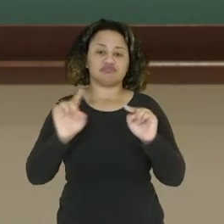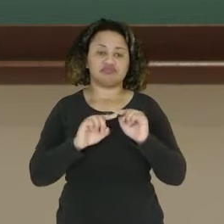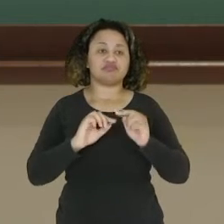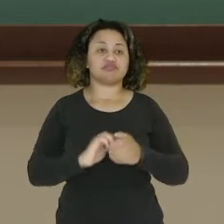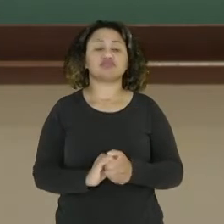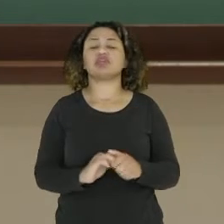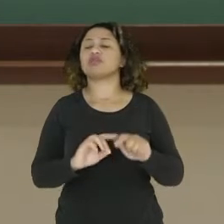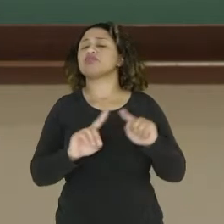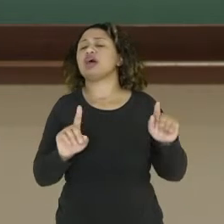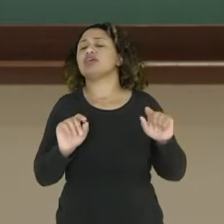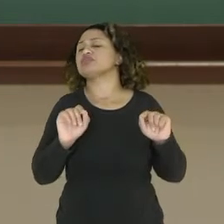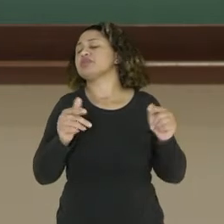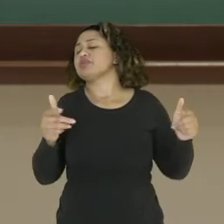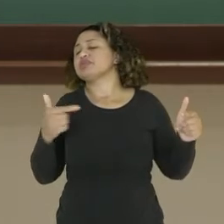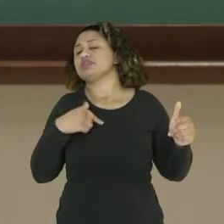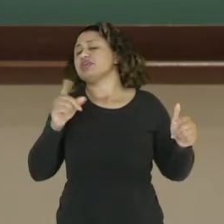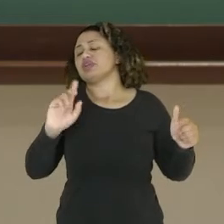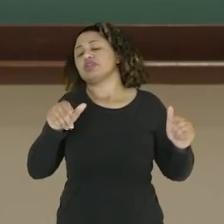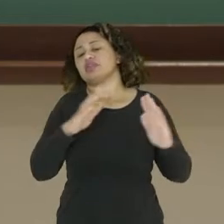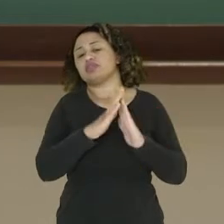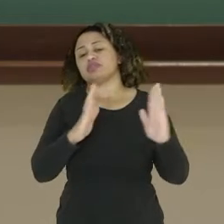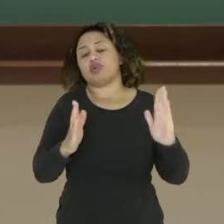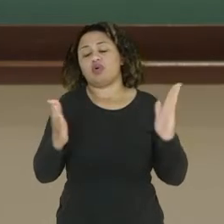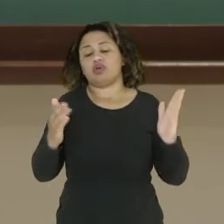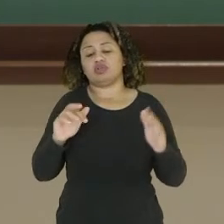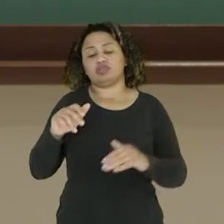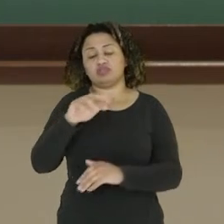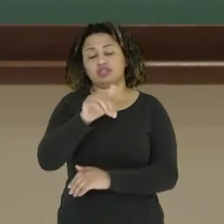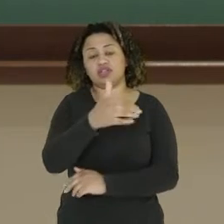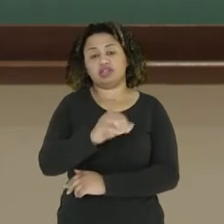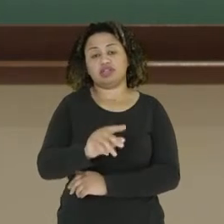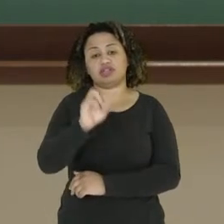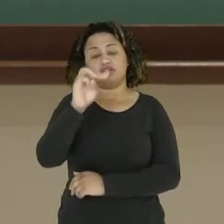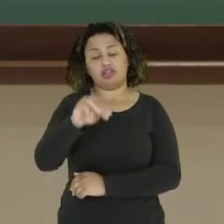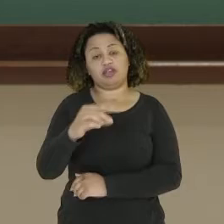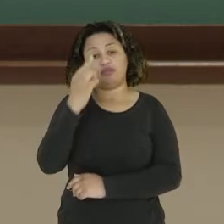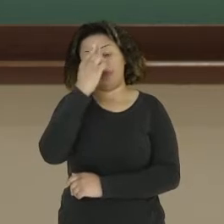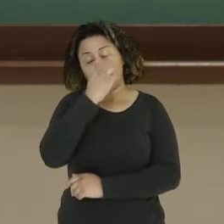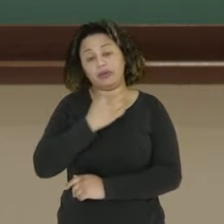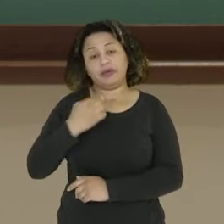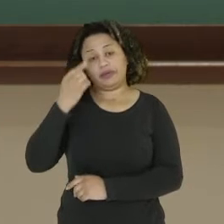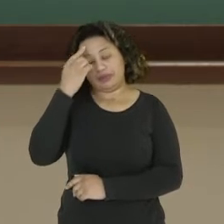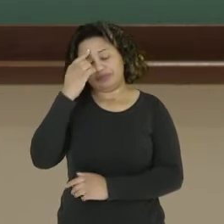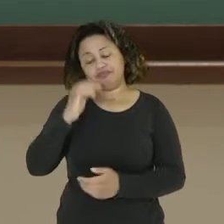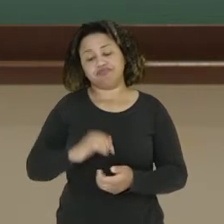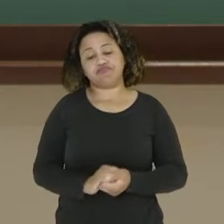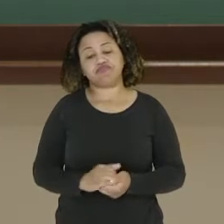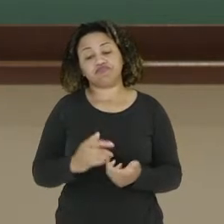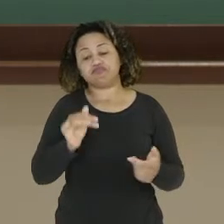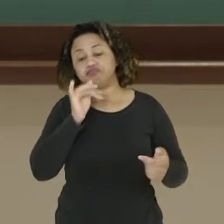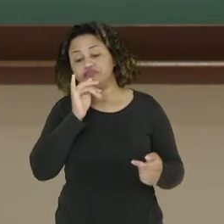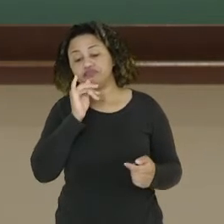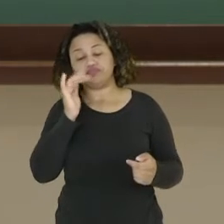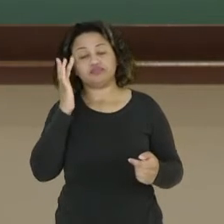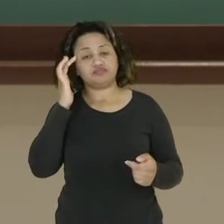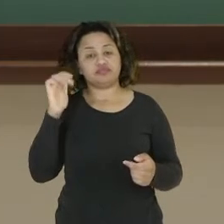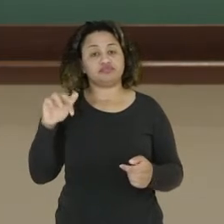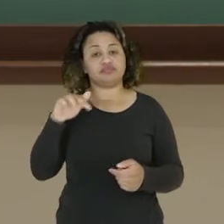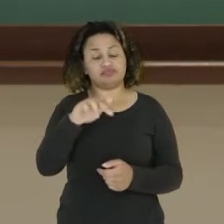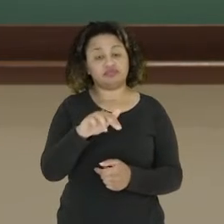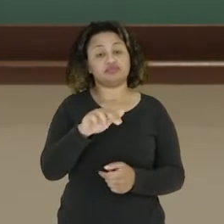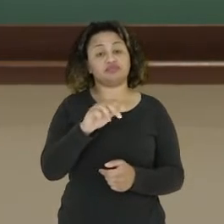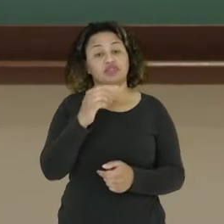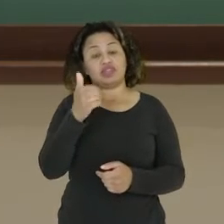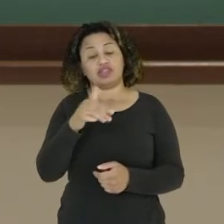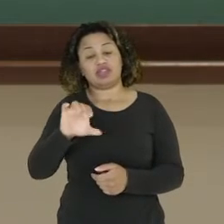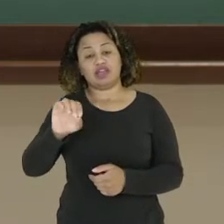não é periódico. Hoje você anda 10 km em 1 hora. Um exemplo. Amanhã você anda 10 km em 58